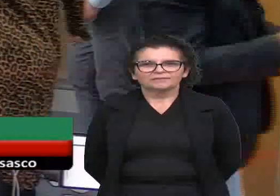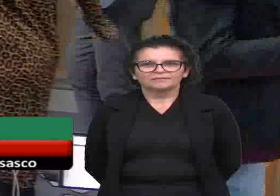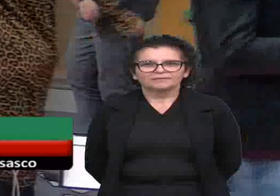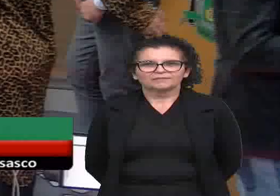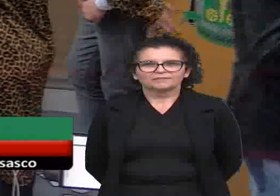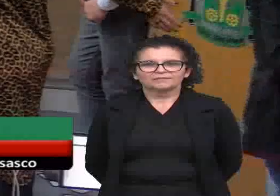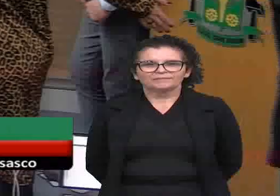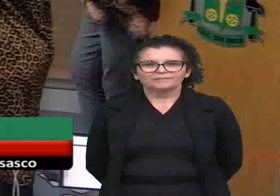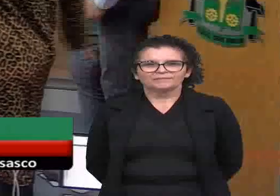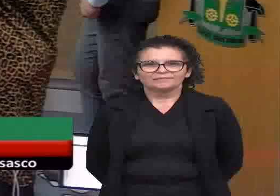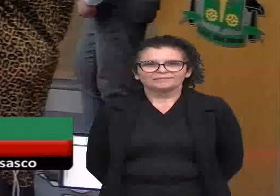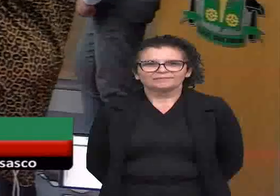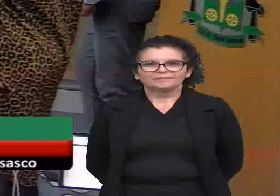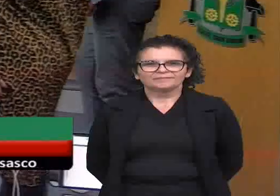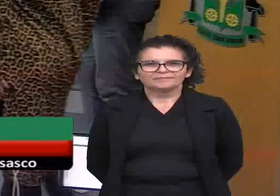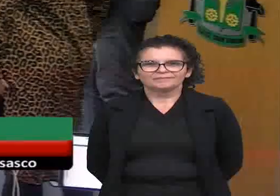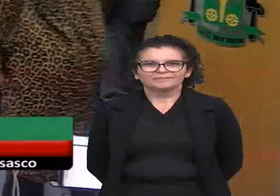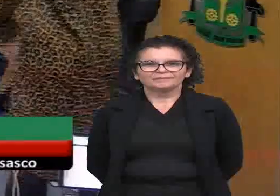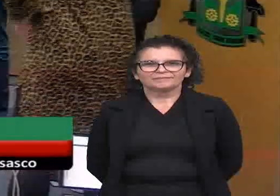Bora, vereadora!